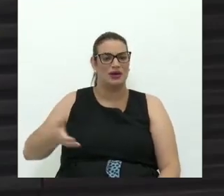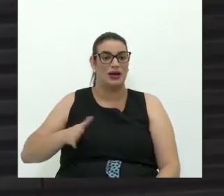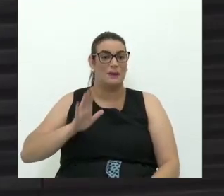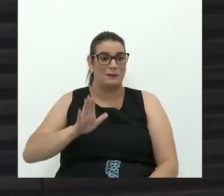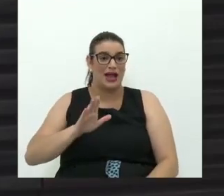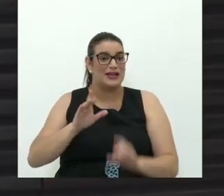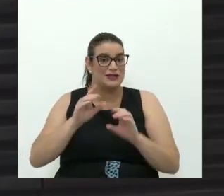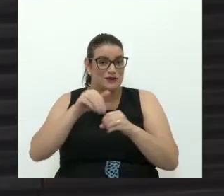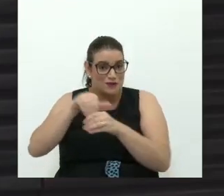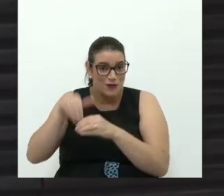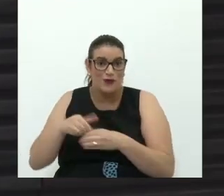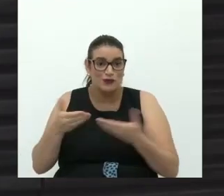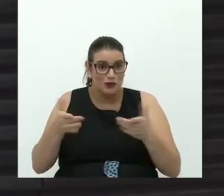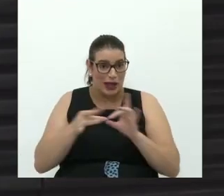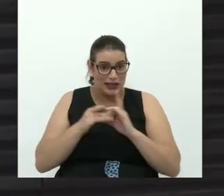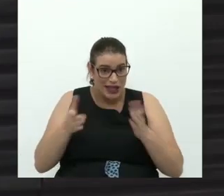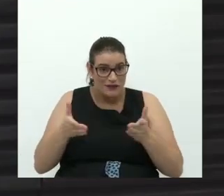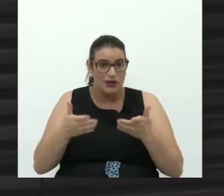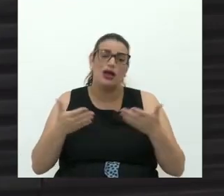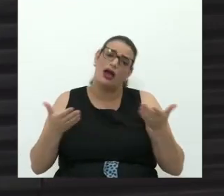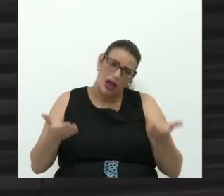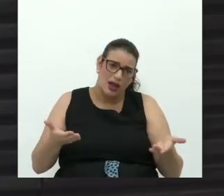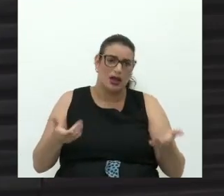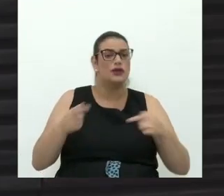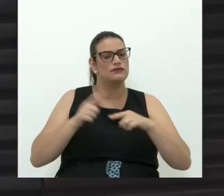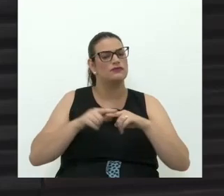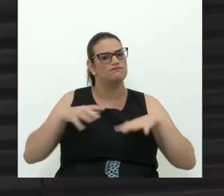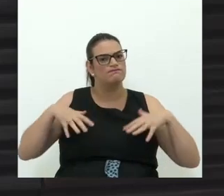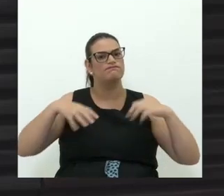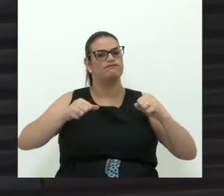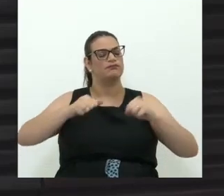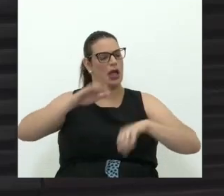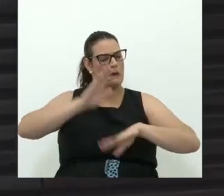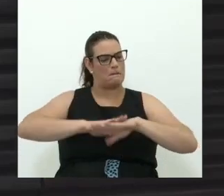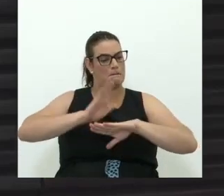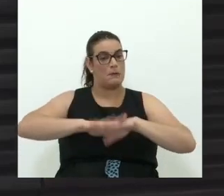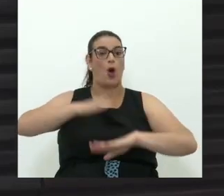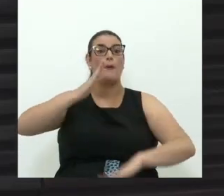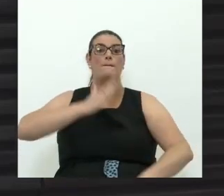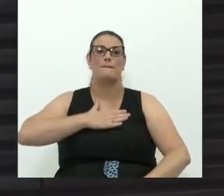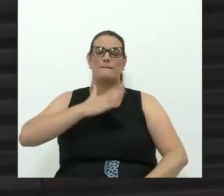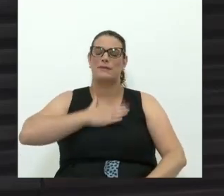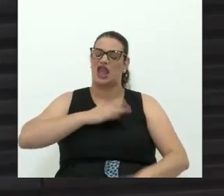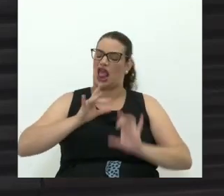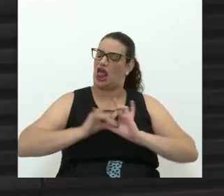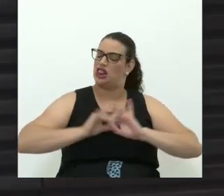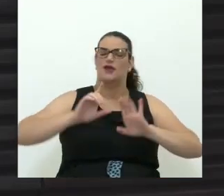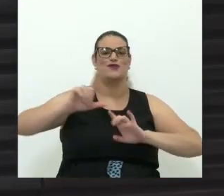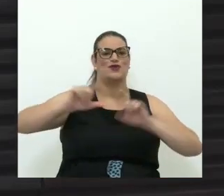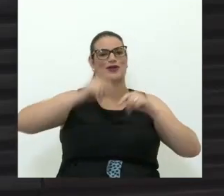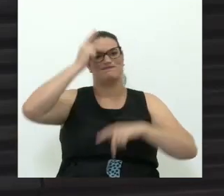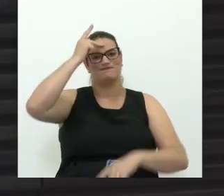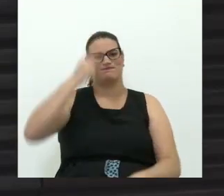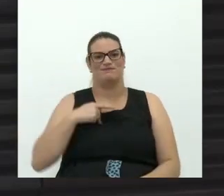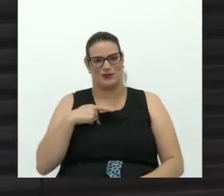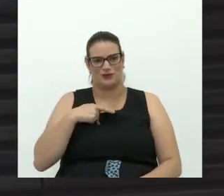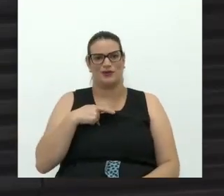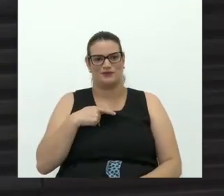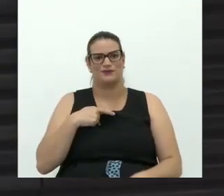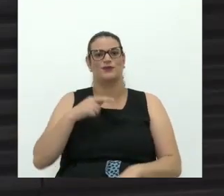então tá na hora da gente também se apoderar dessa liberdade que está esculpida também eh na